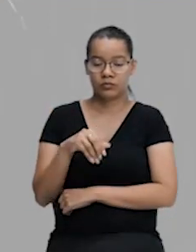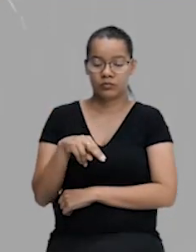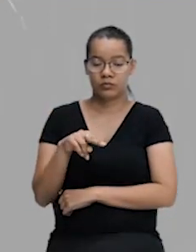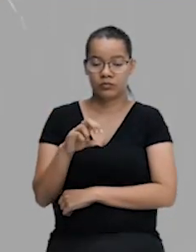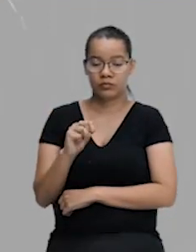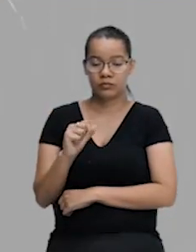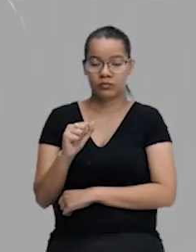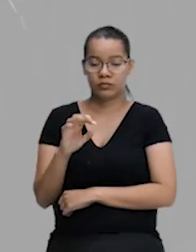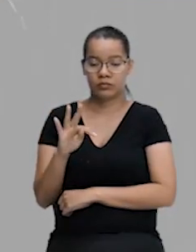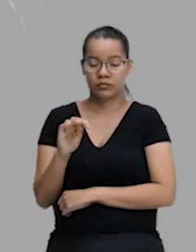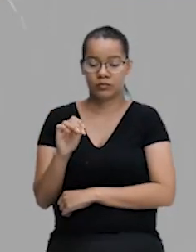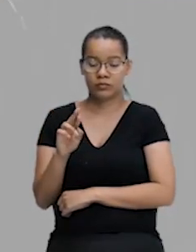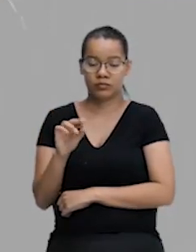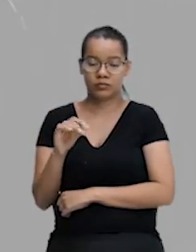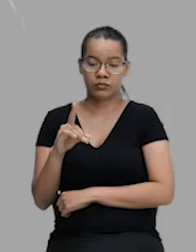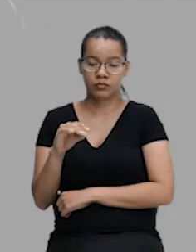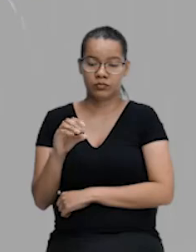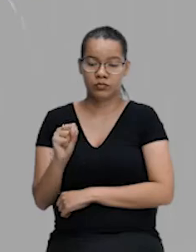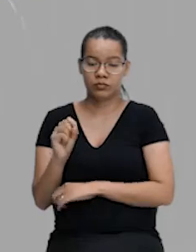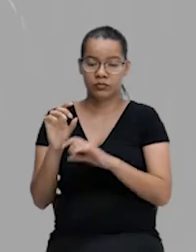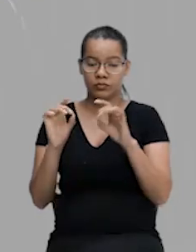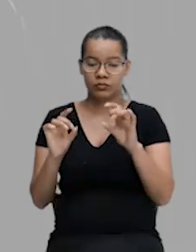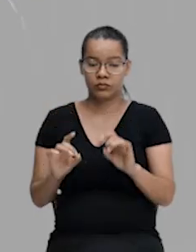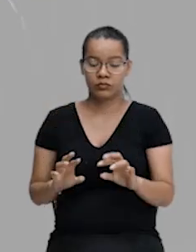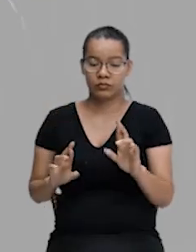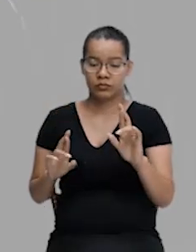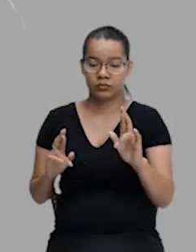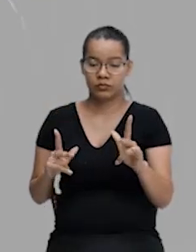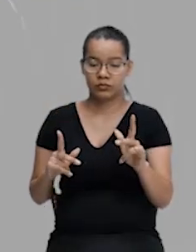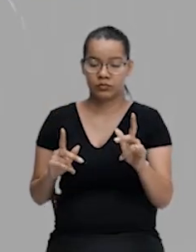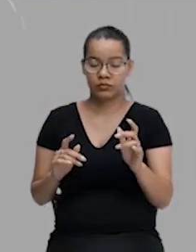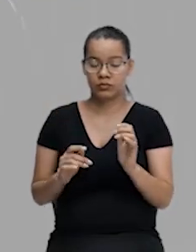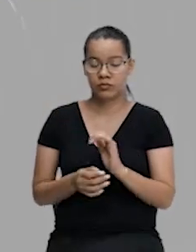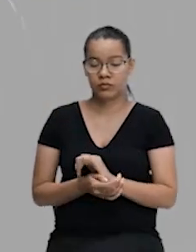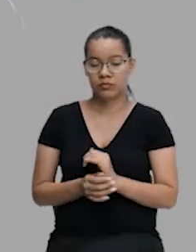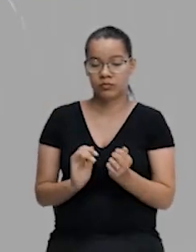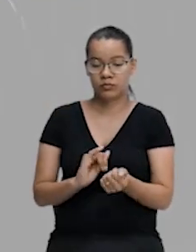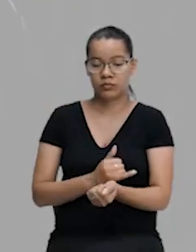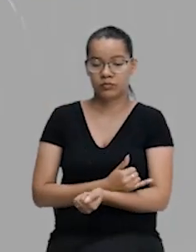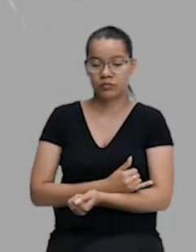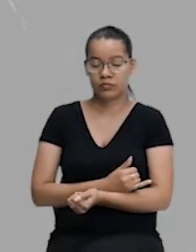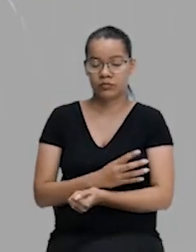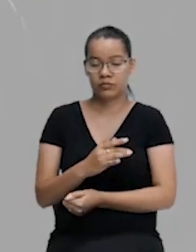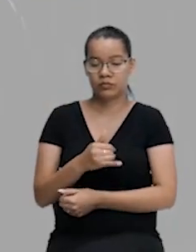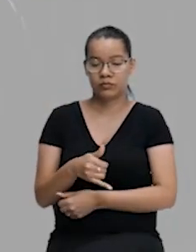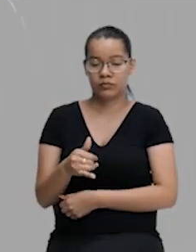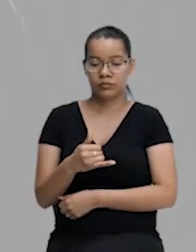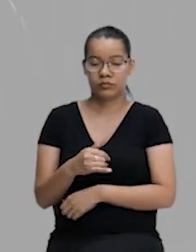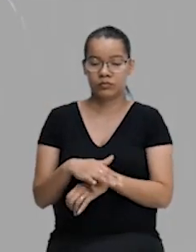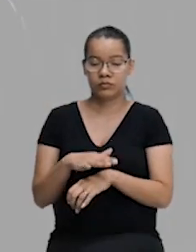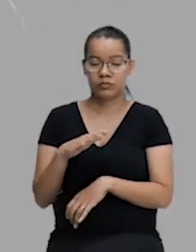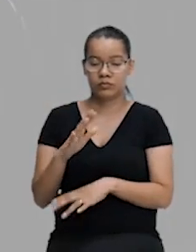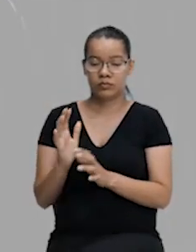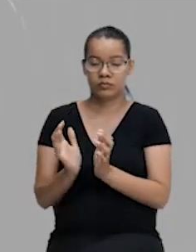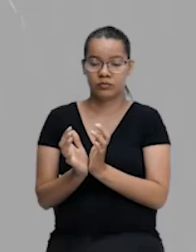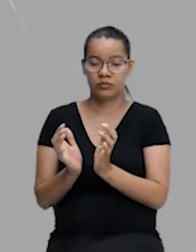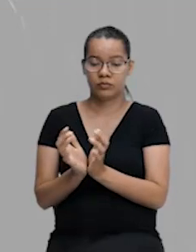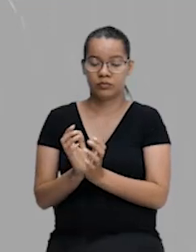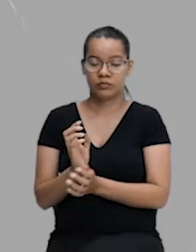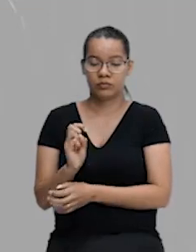insaturados. A principal diferença entre gordura e óleo, gorduras mais grupos